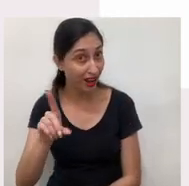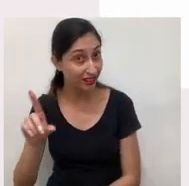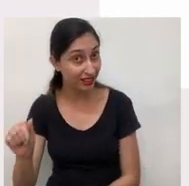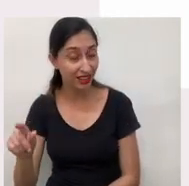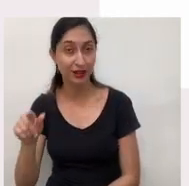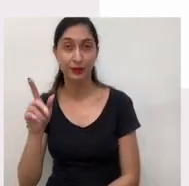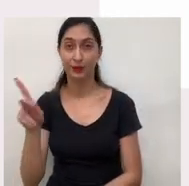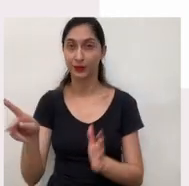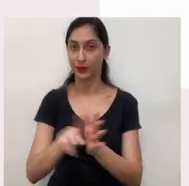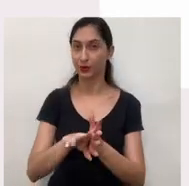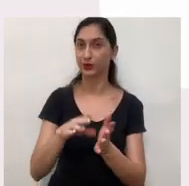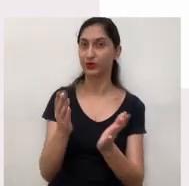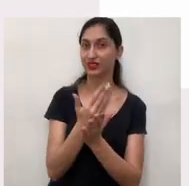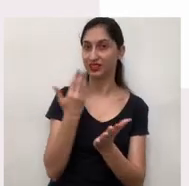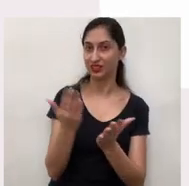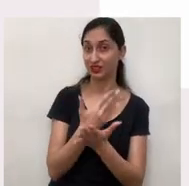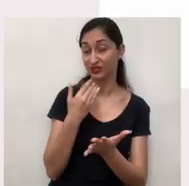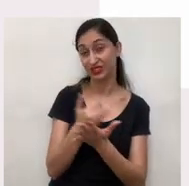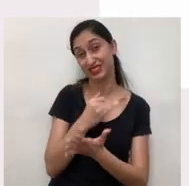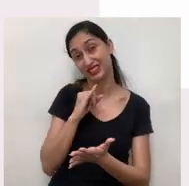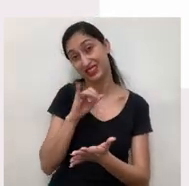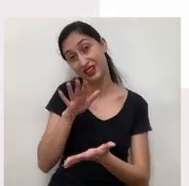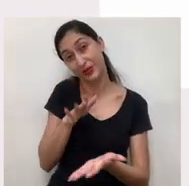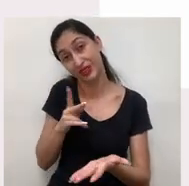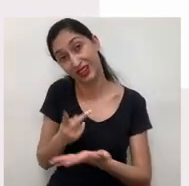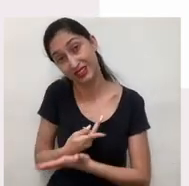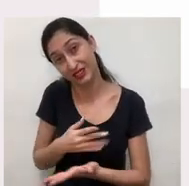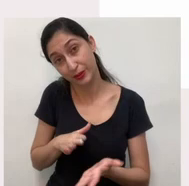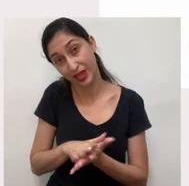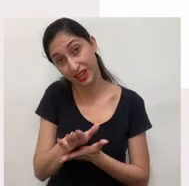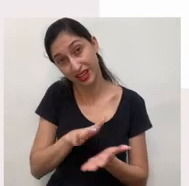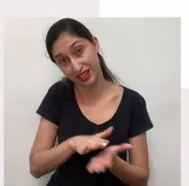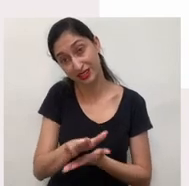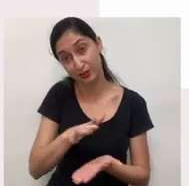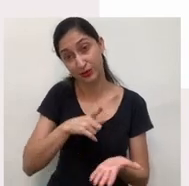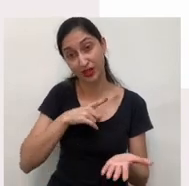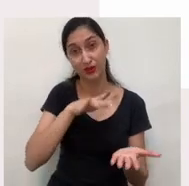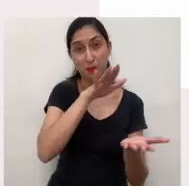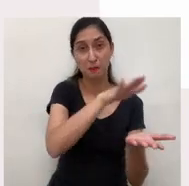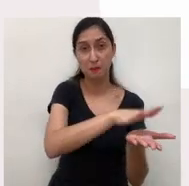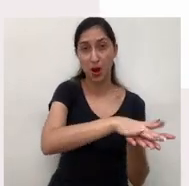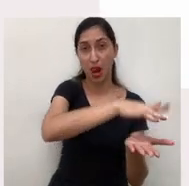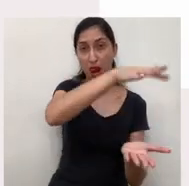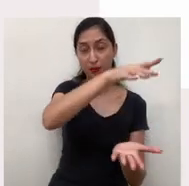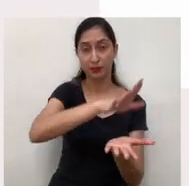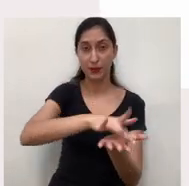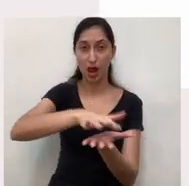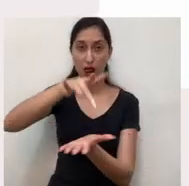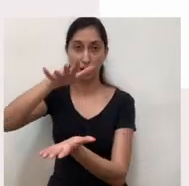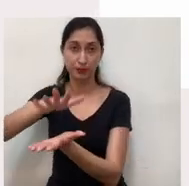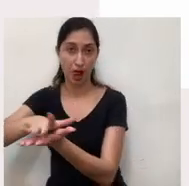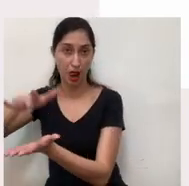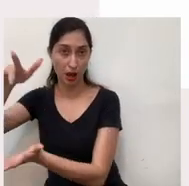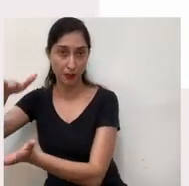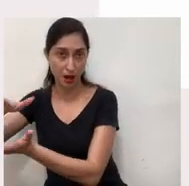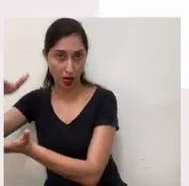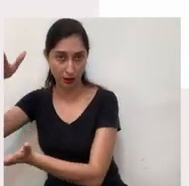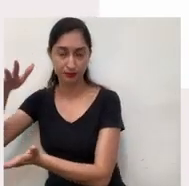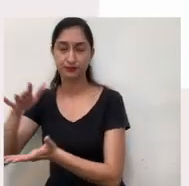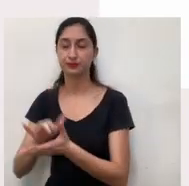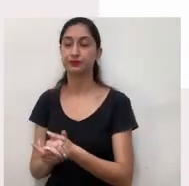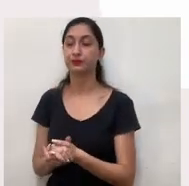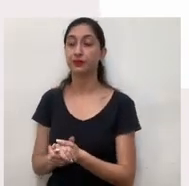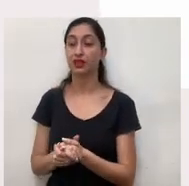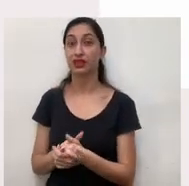tudo fosse impresso, né? São muitas fichas de imagens, então teve esse desafio também,